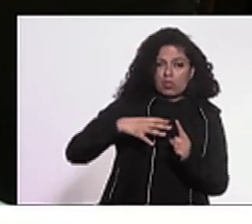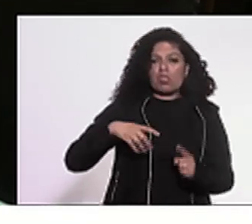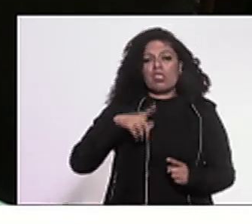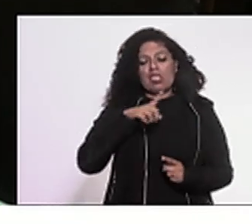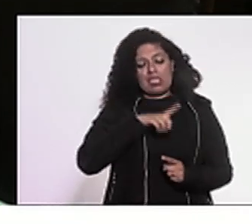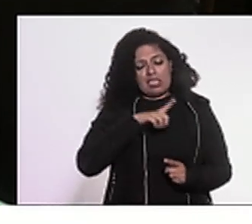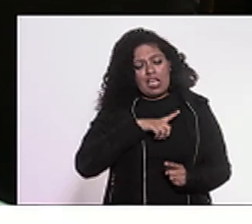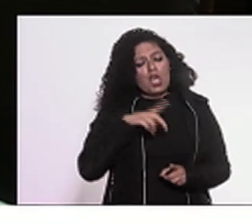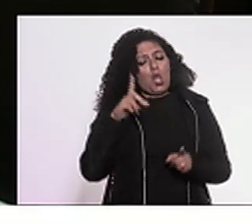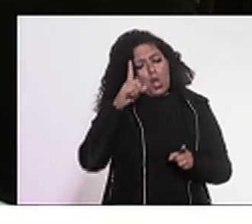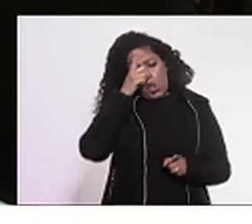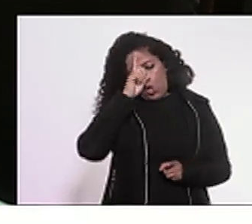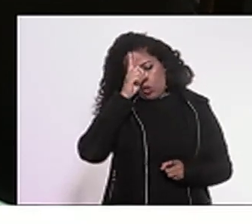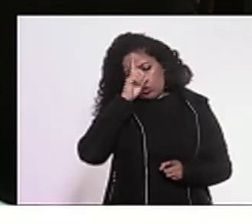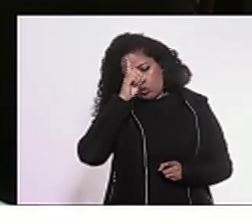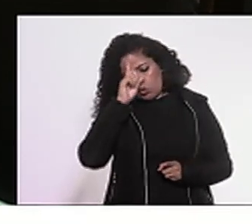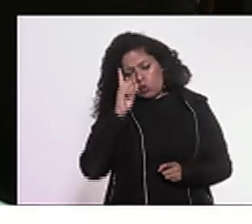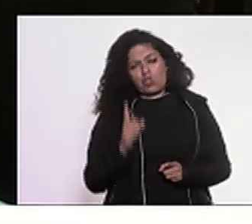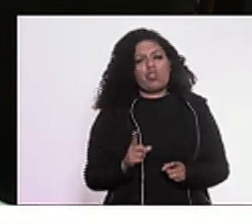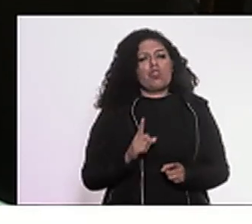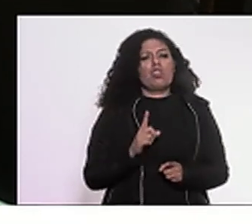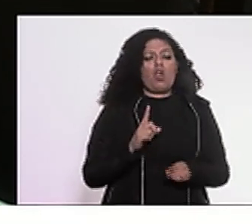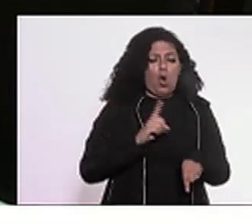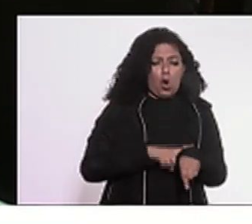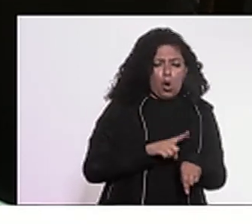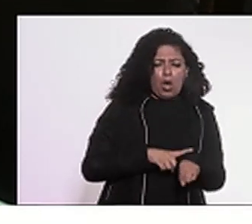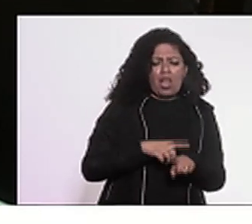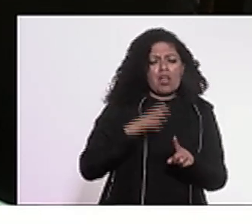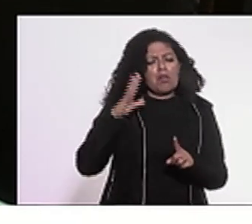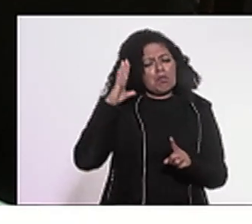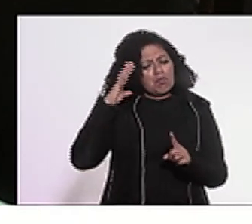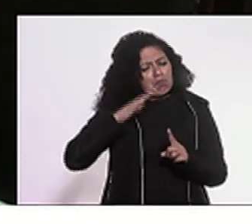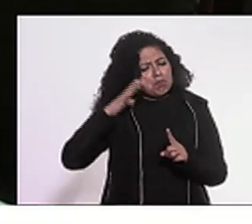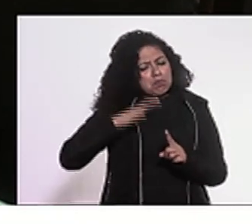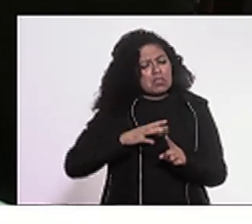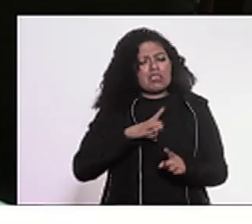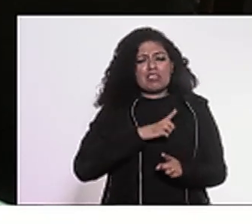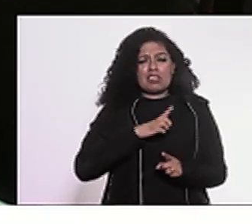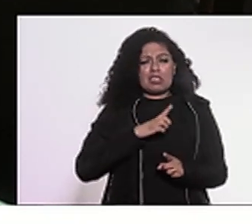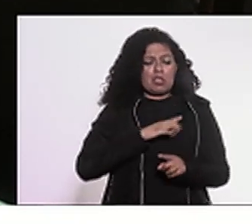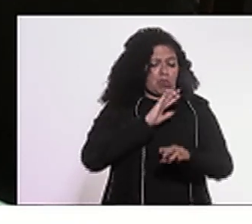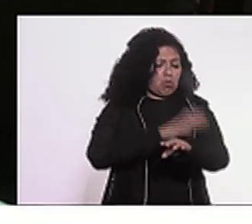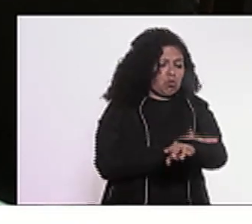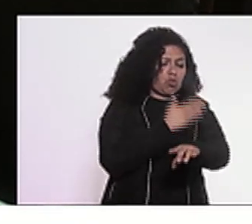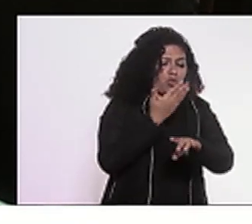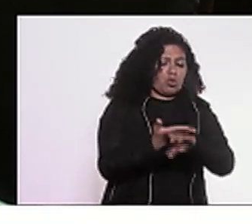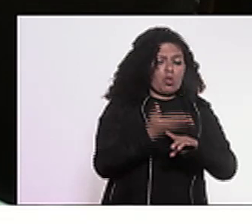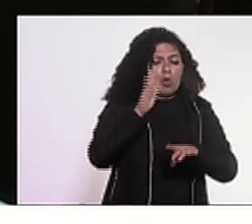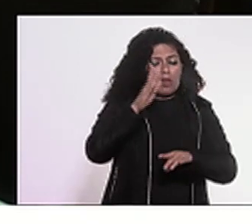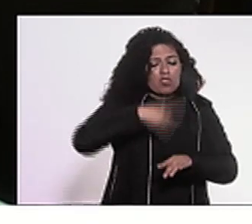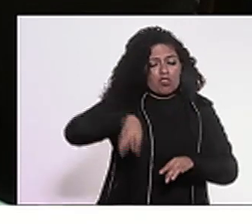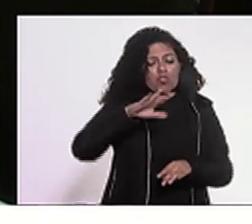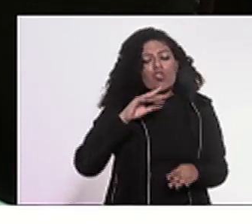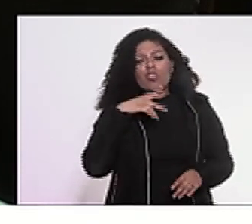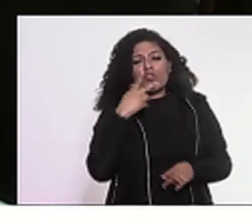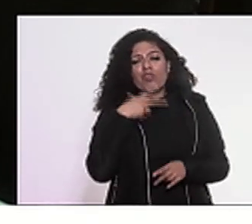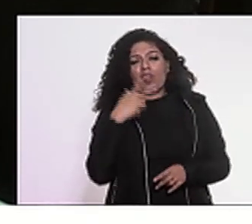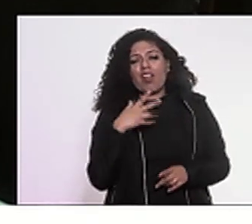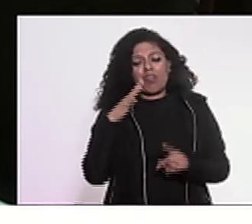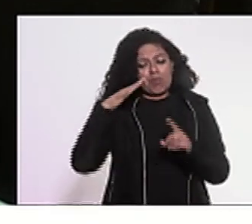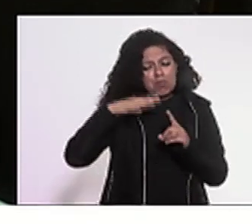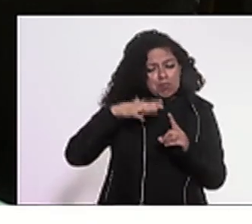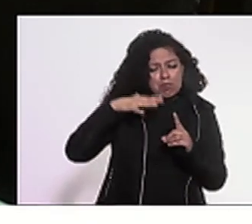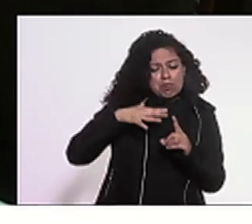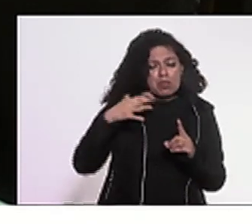acontece a todo momento, a todo instante, mas também não podemos desconsiderar que esse assédio, ele vem